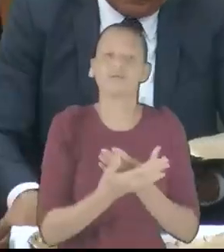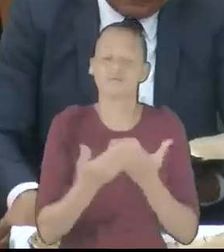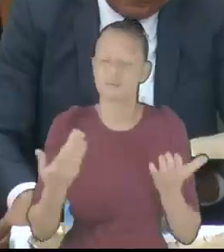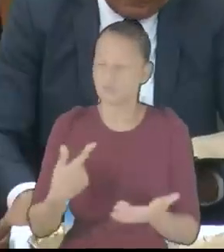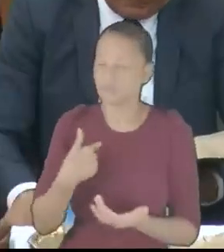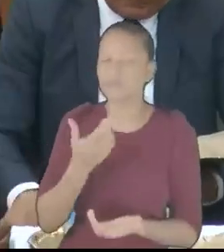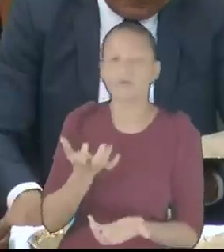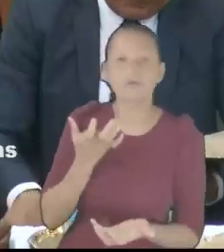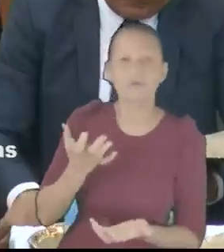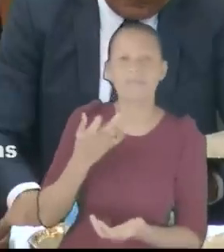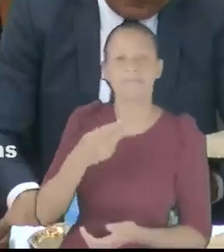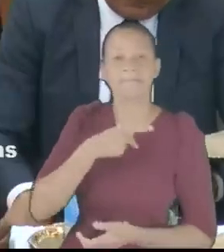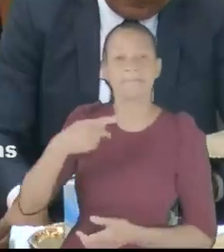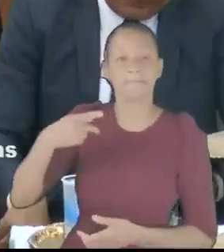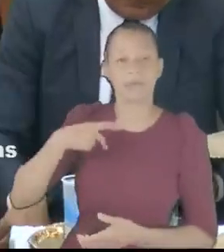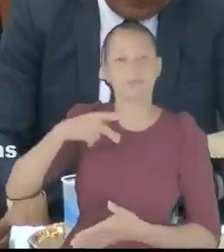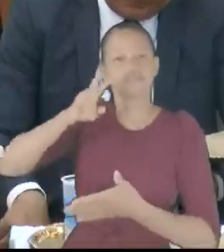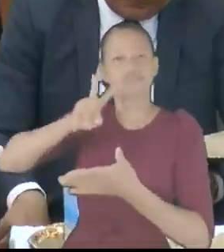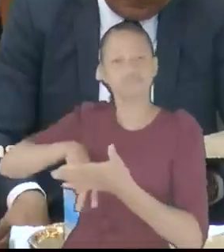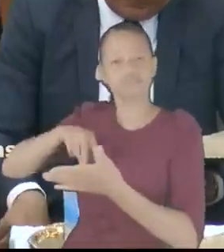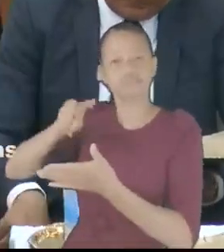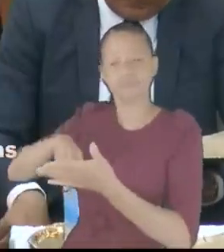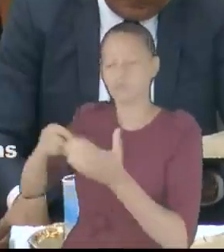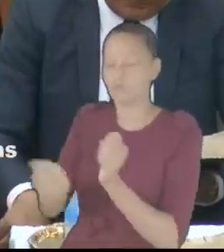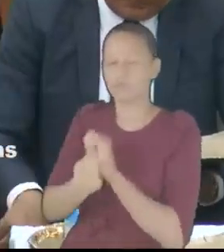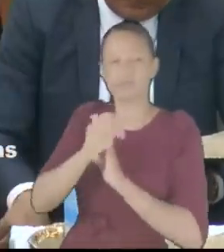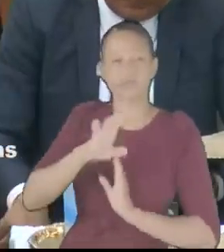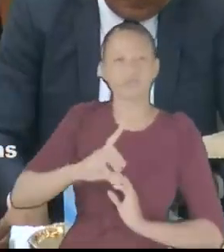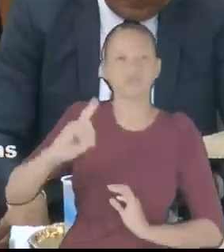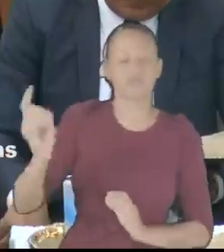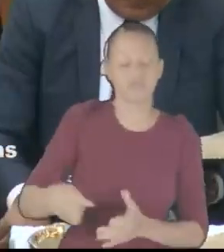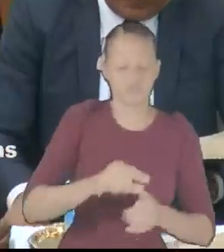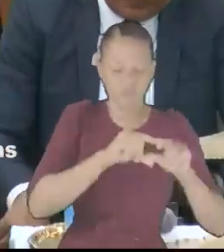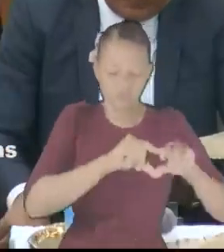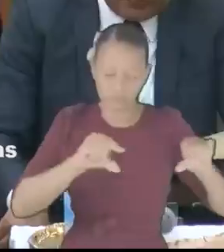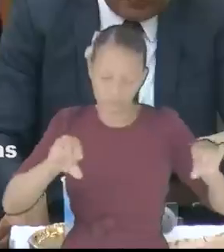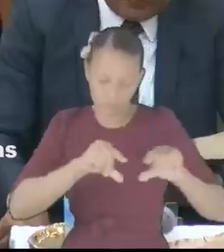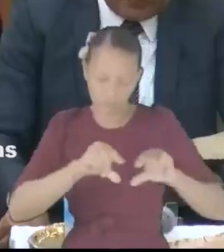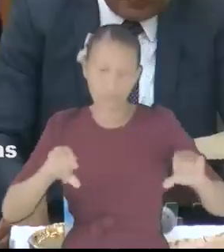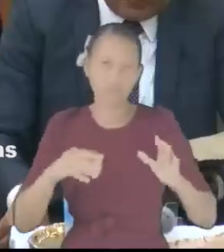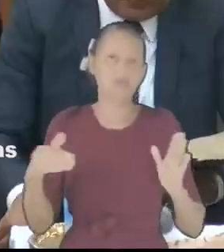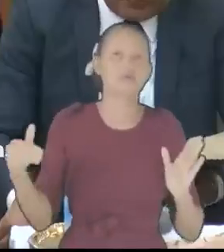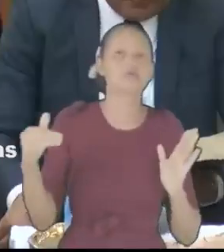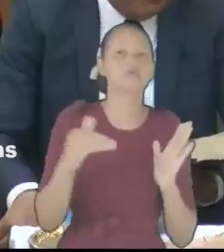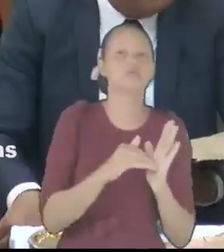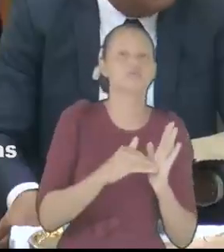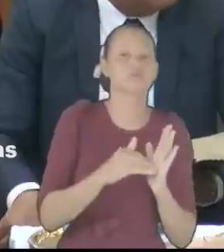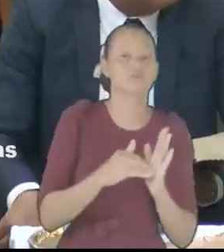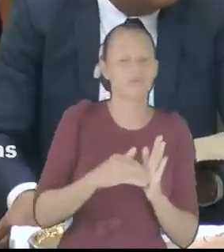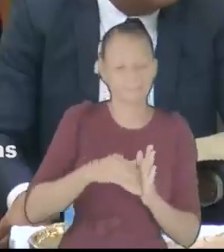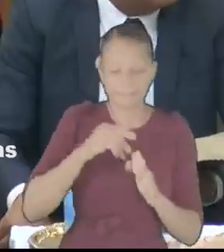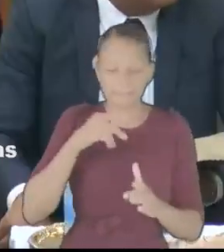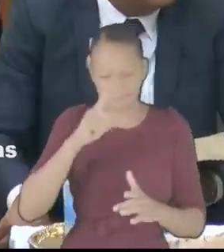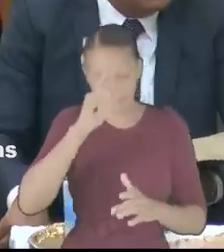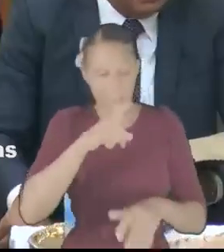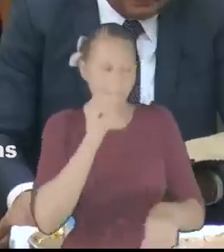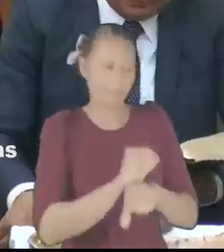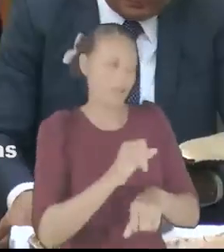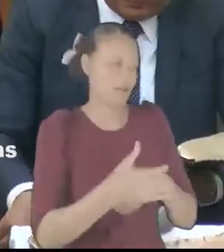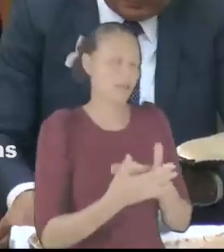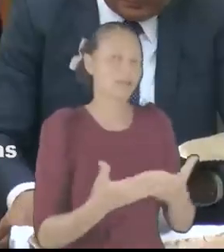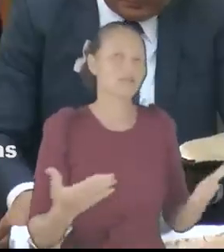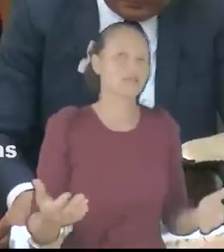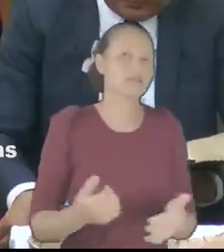eu gostaria que o pastor lesse, glória a Deus, a primeira parte, até onde eu mandar para, até a